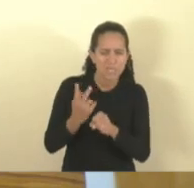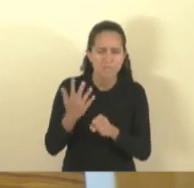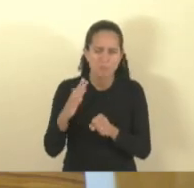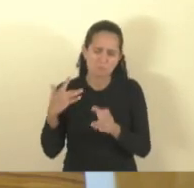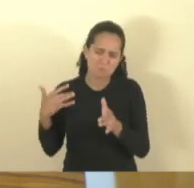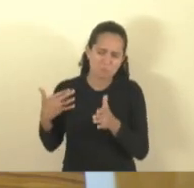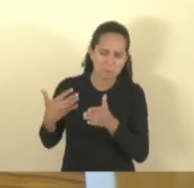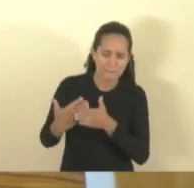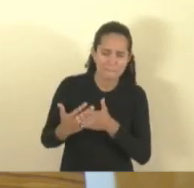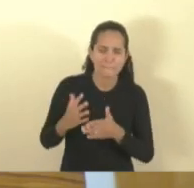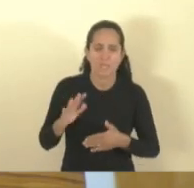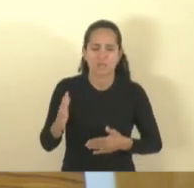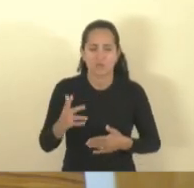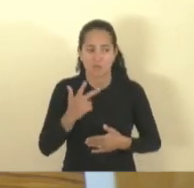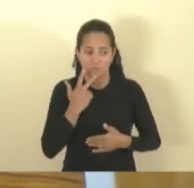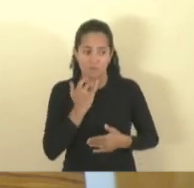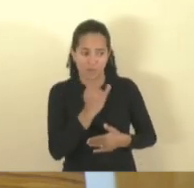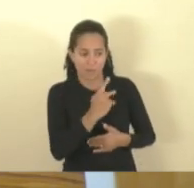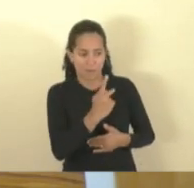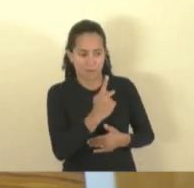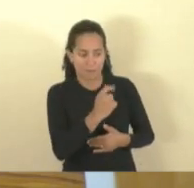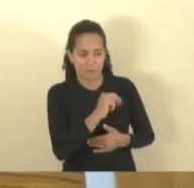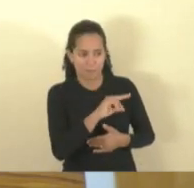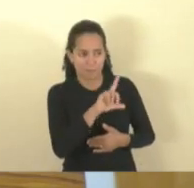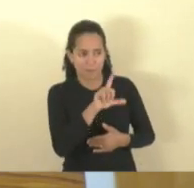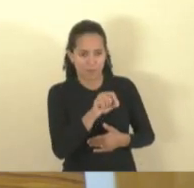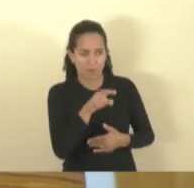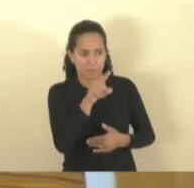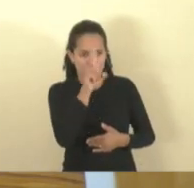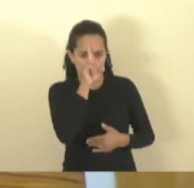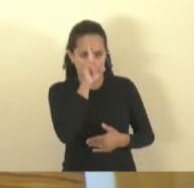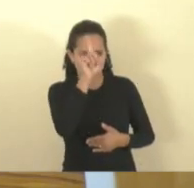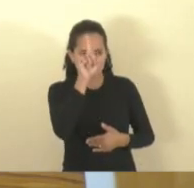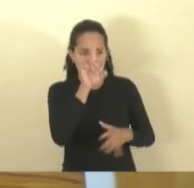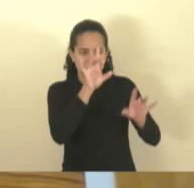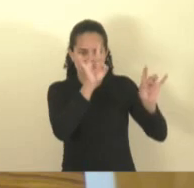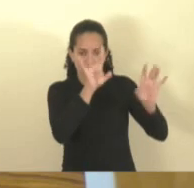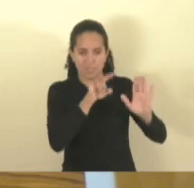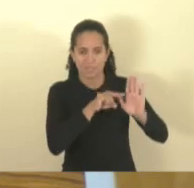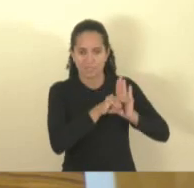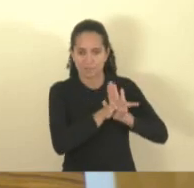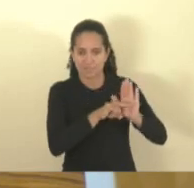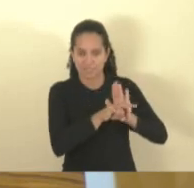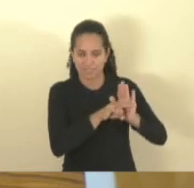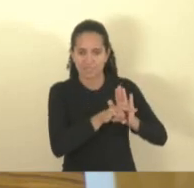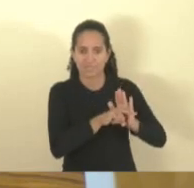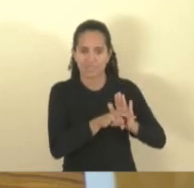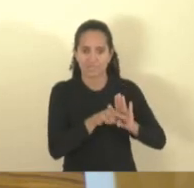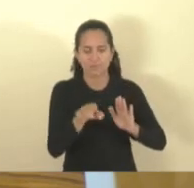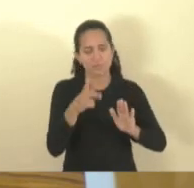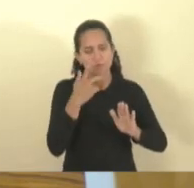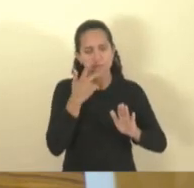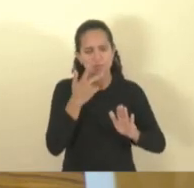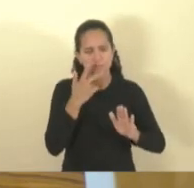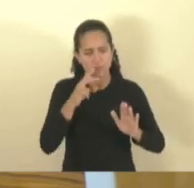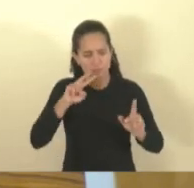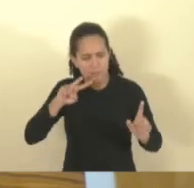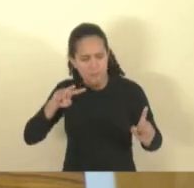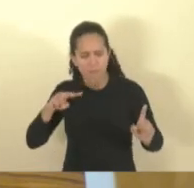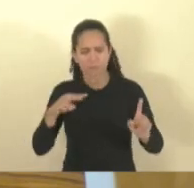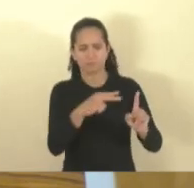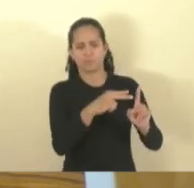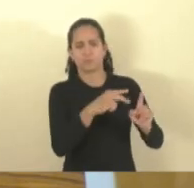com o Paulo ali, Paulo, você tem que ter o dia do especialista, porque você tem que trazer notoriedade à carreira de